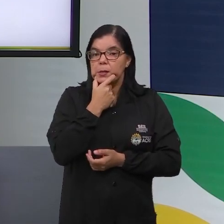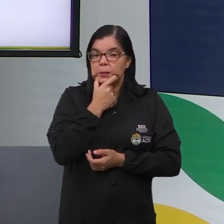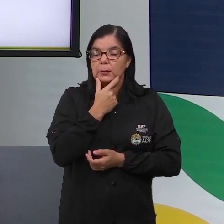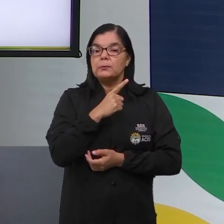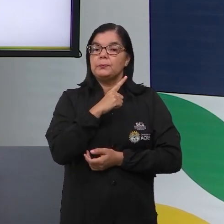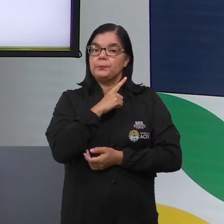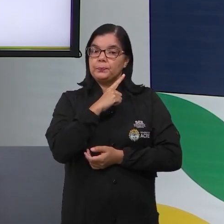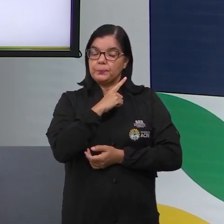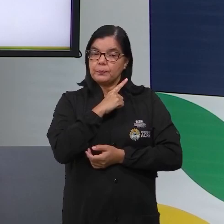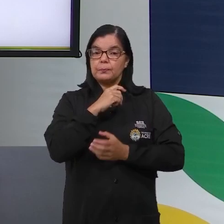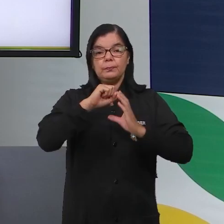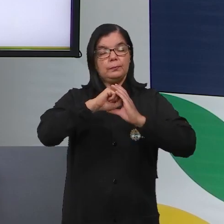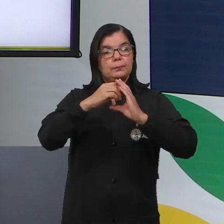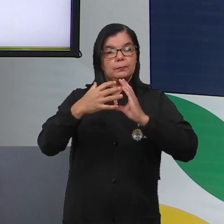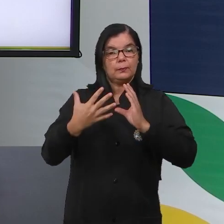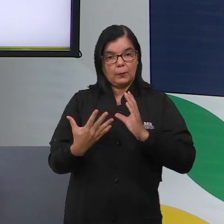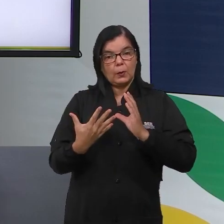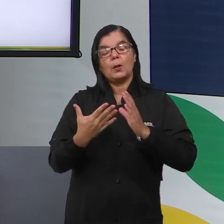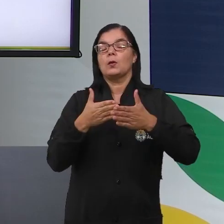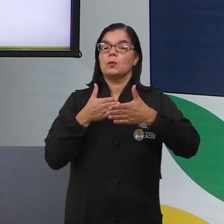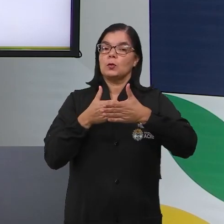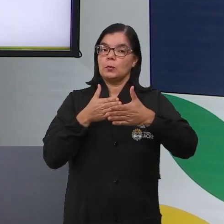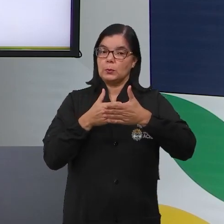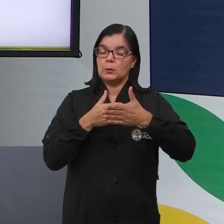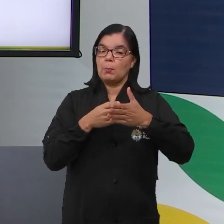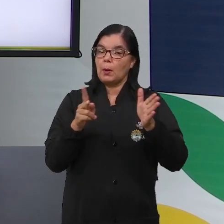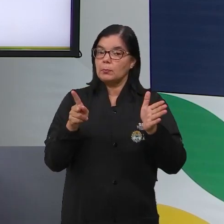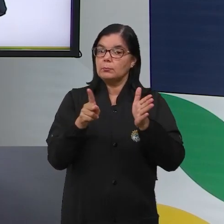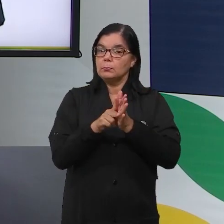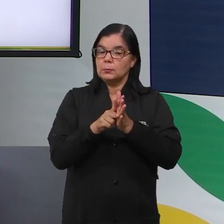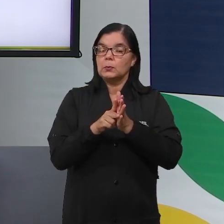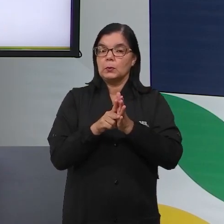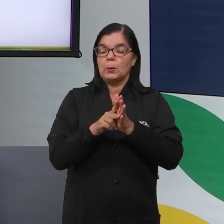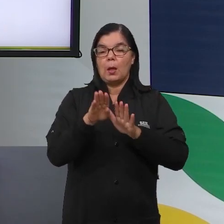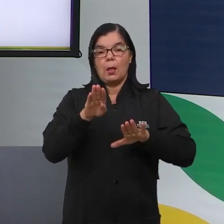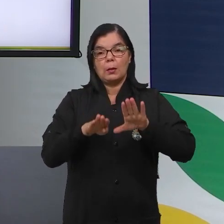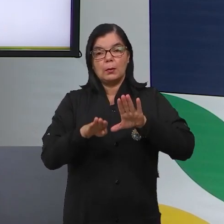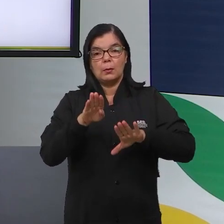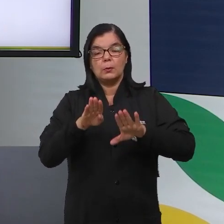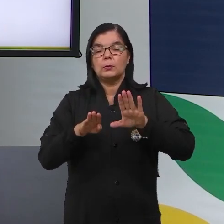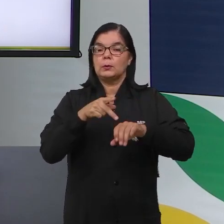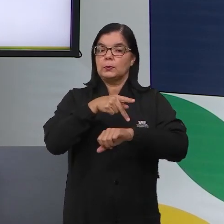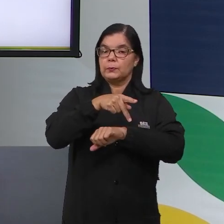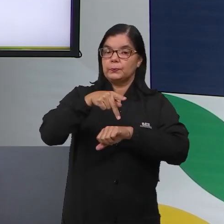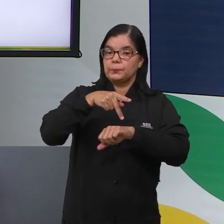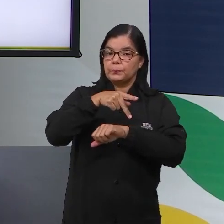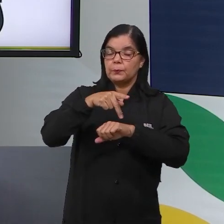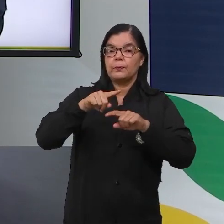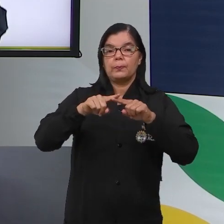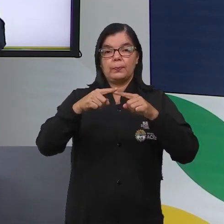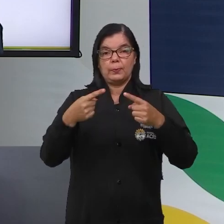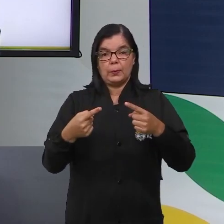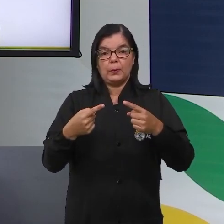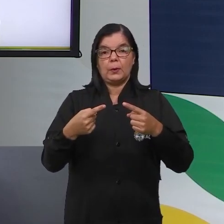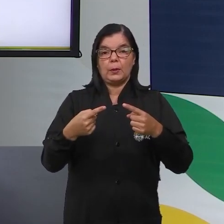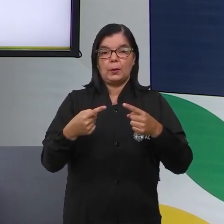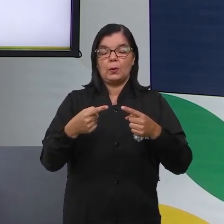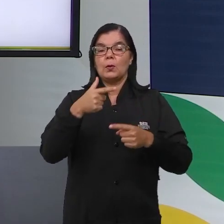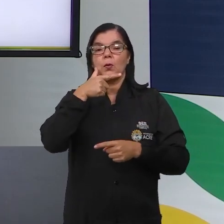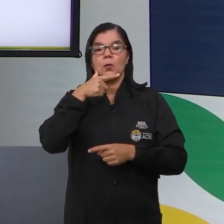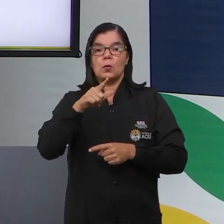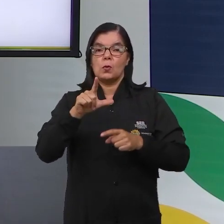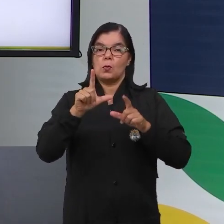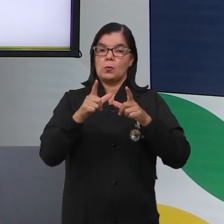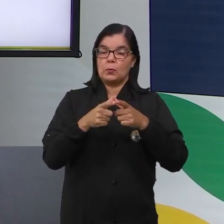ter as suas características e delimitações um pouco mais específicas, a depender do país. Porém, como é uma língua um